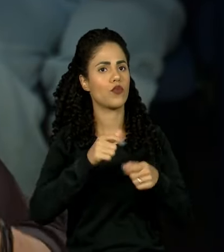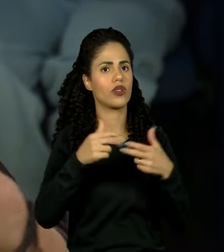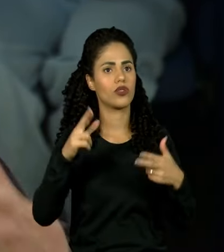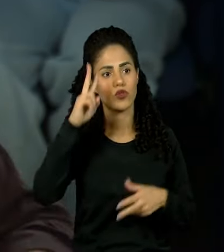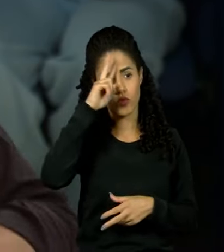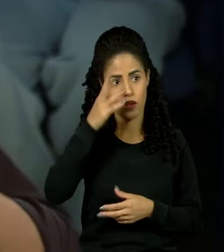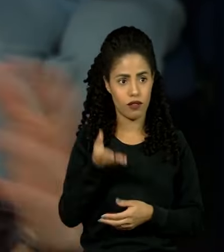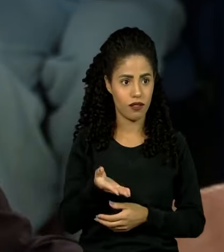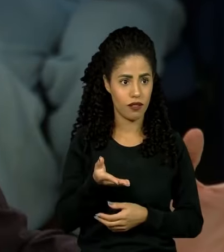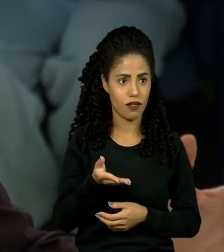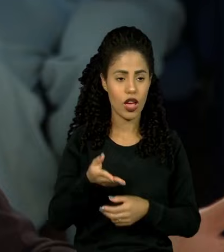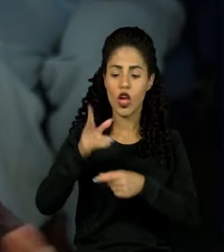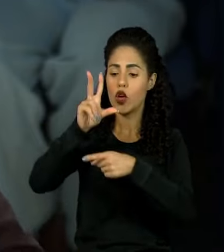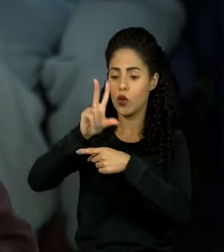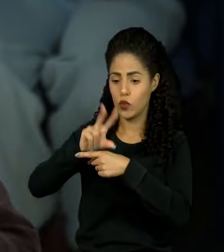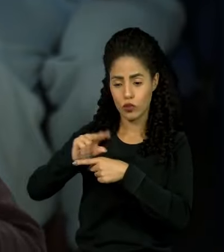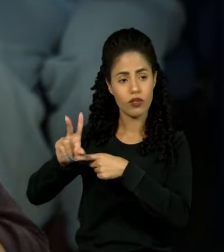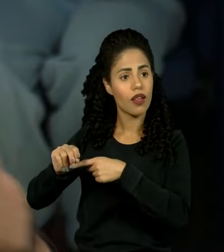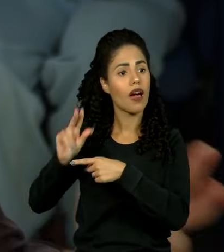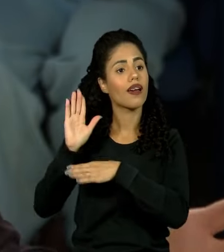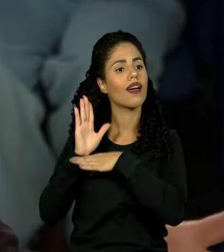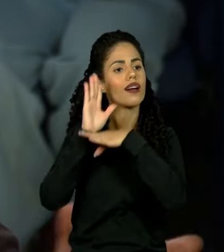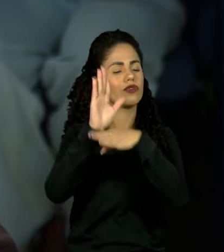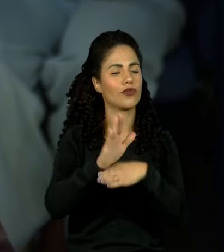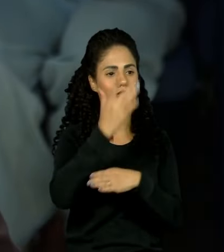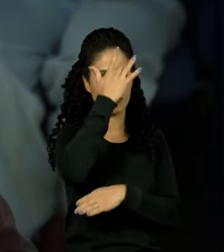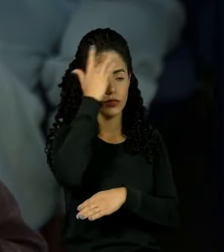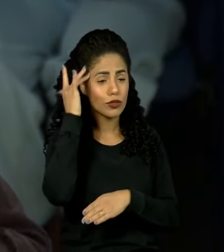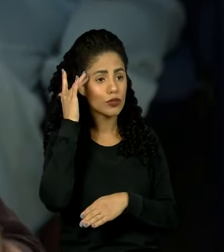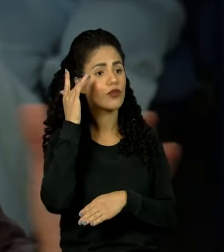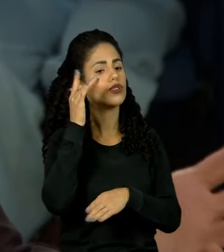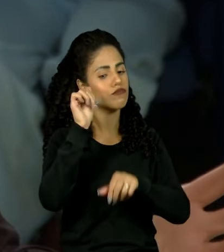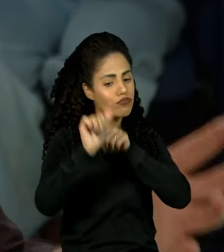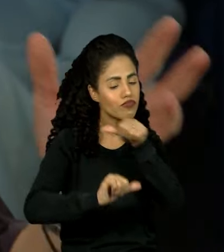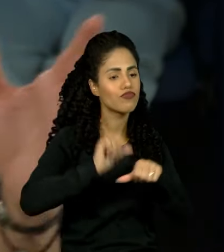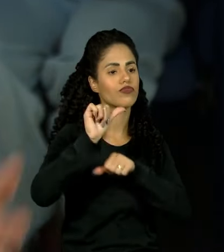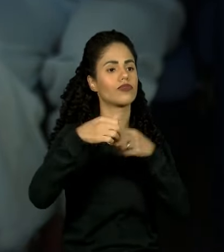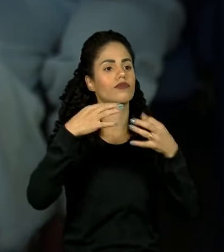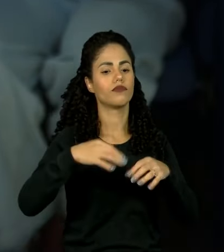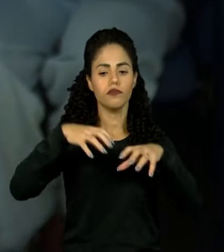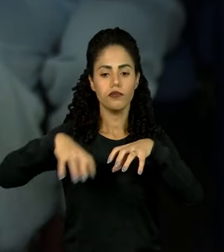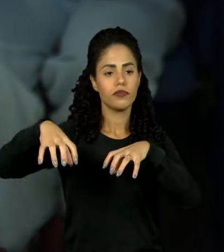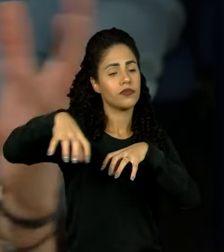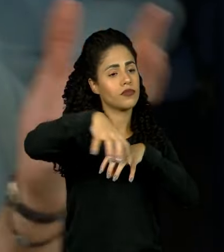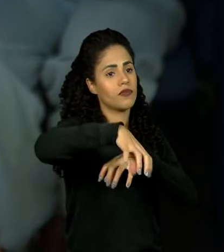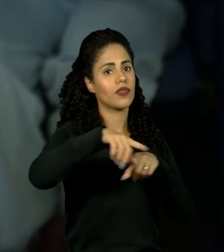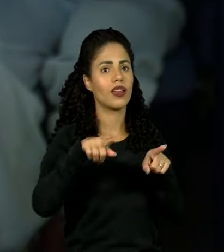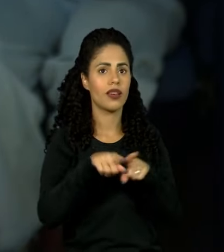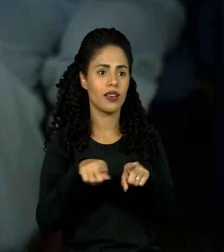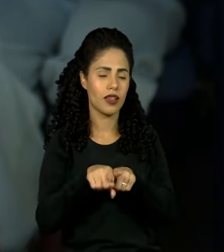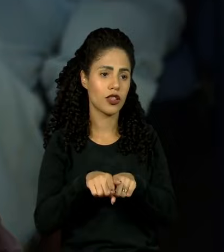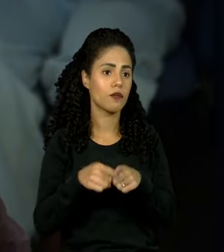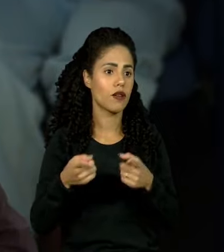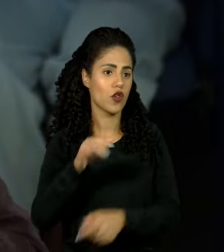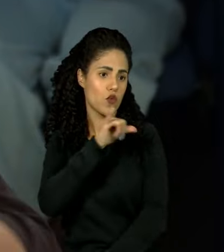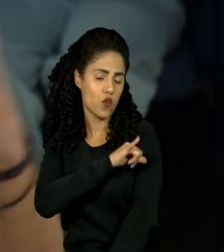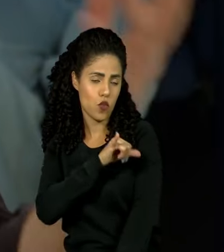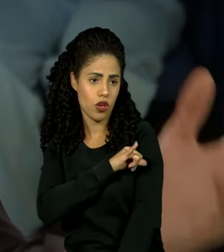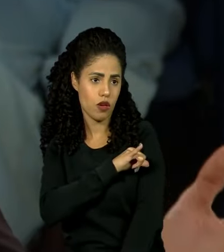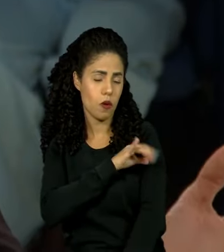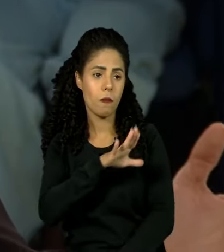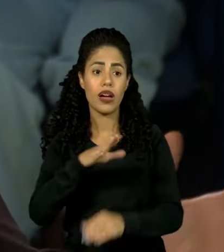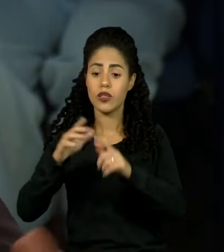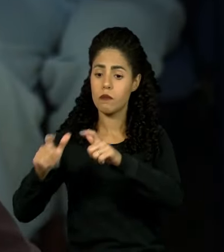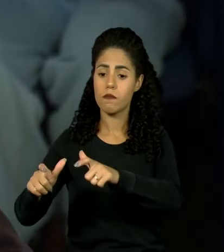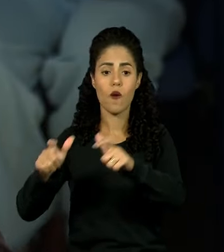senak ajuda a gente de todas as idades de todas as condições sociais e de todos os lugares a gente tá falando né da f comérci o rio mas de todos os